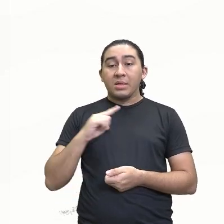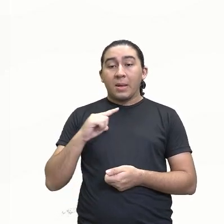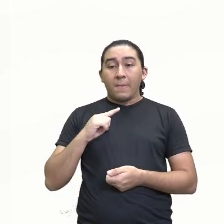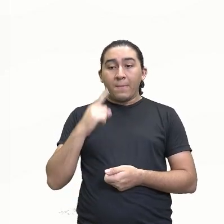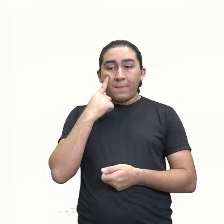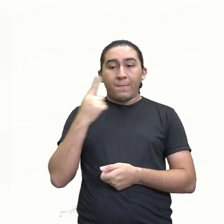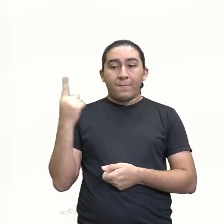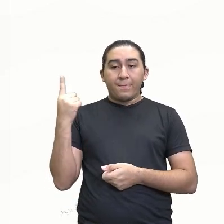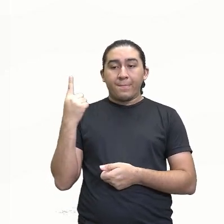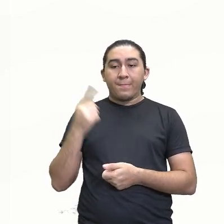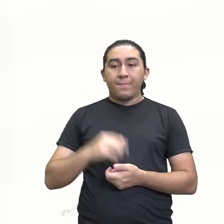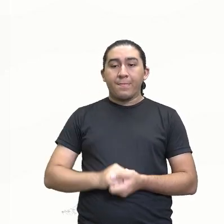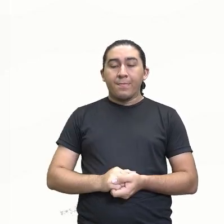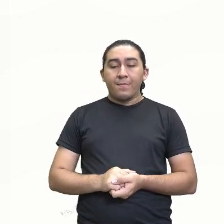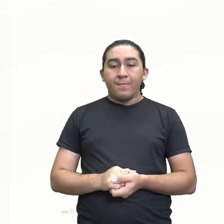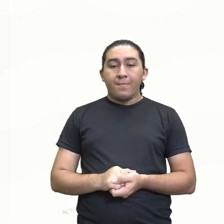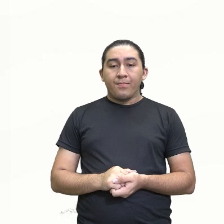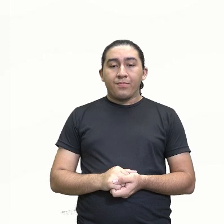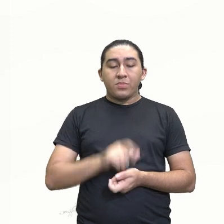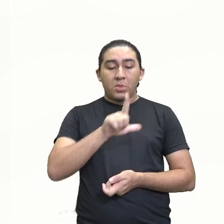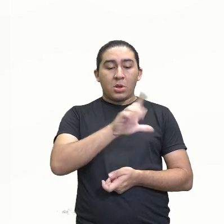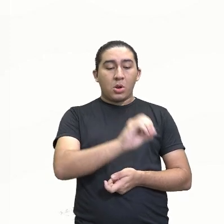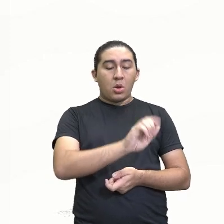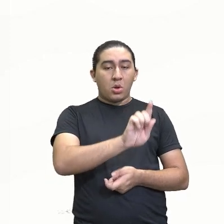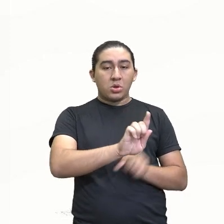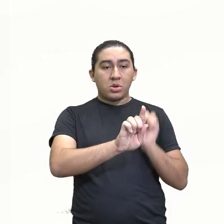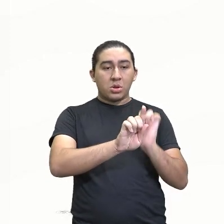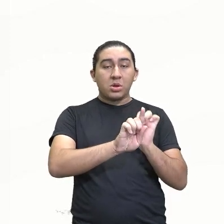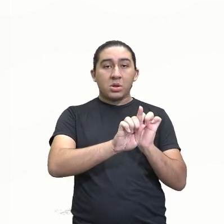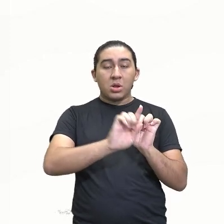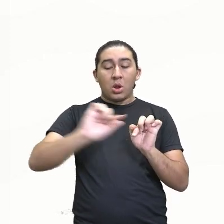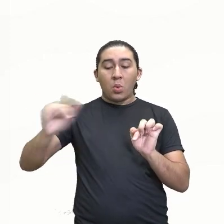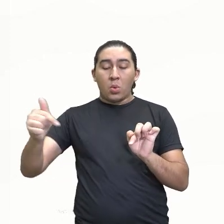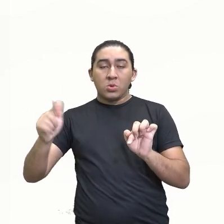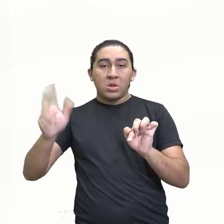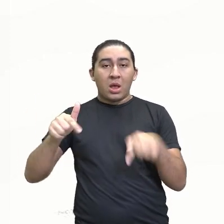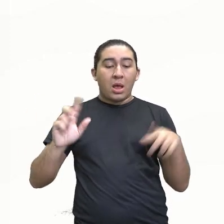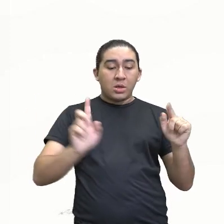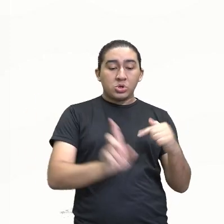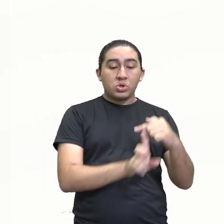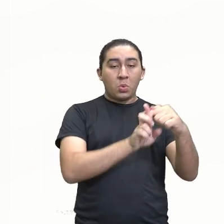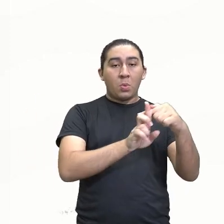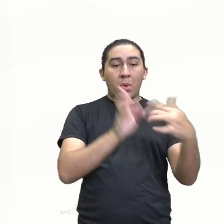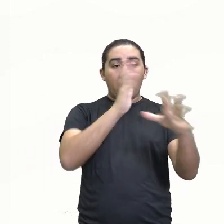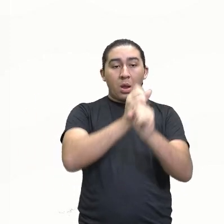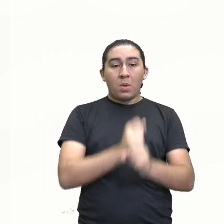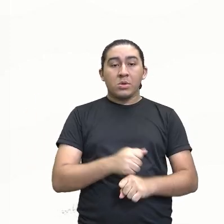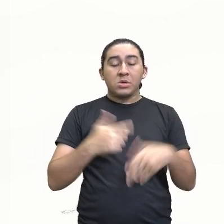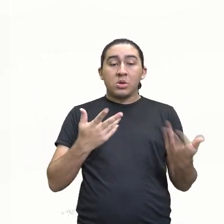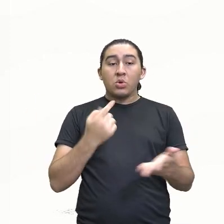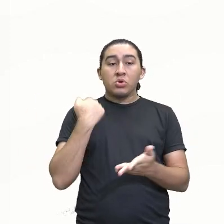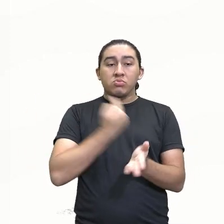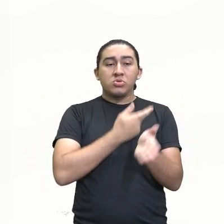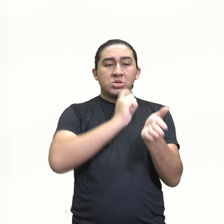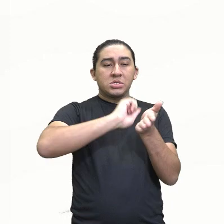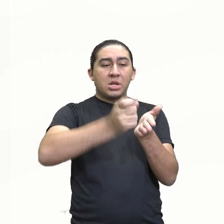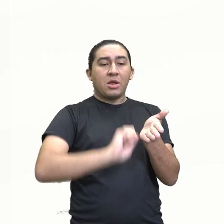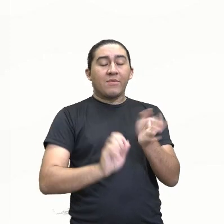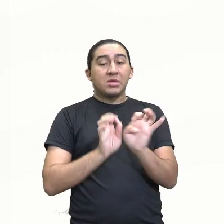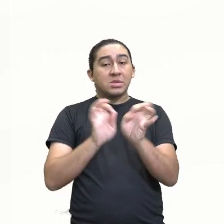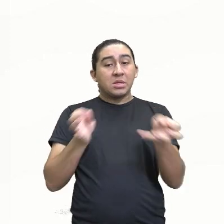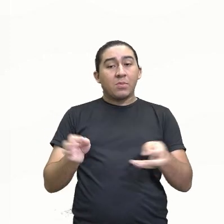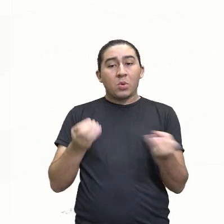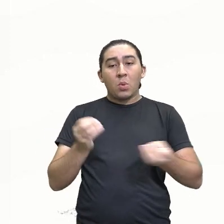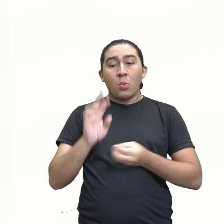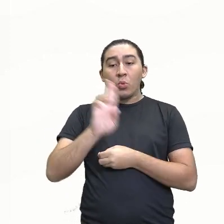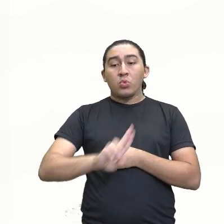logaritmo, que o log do produto é o log da soma. Então, nós vamos escrever esses logaritmos aqui, ó, na forma